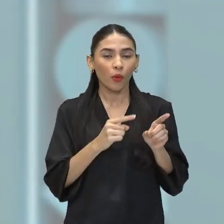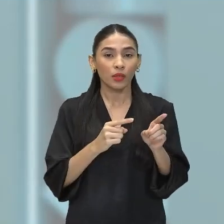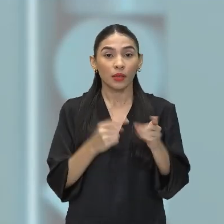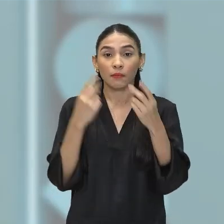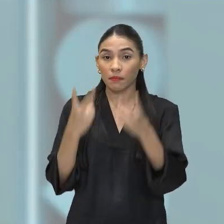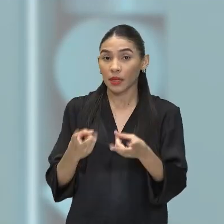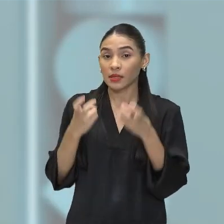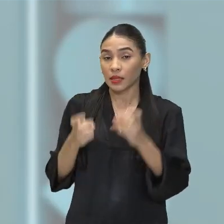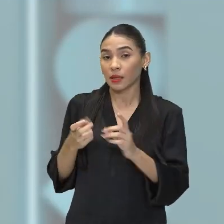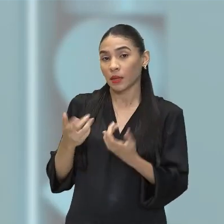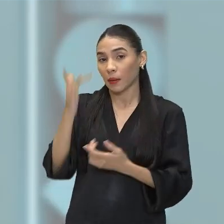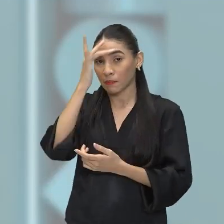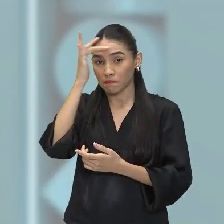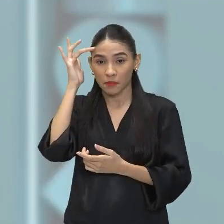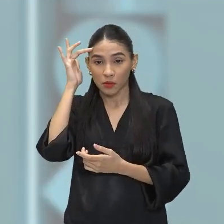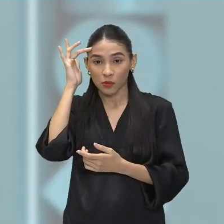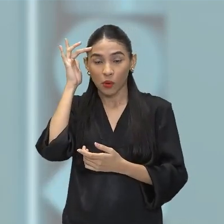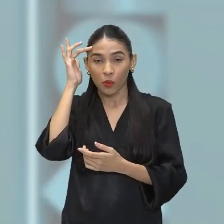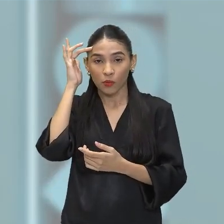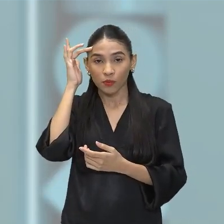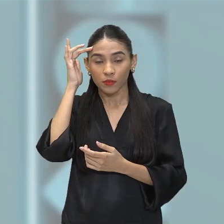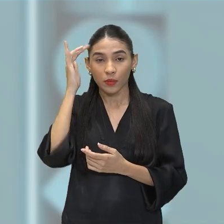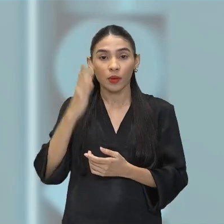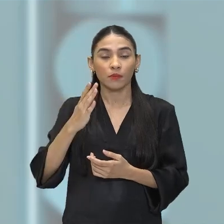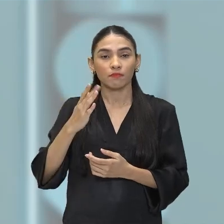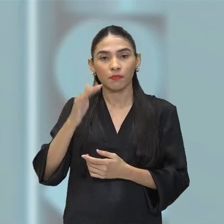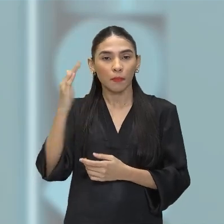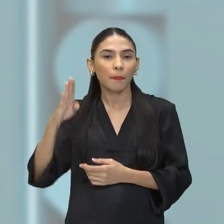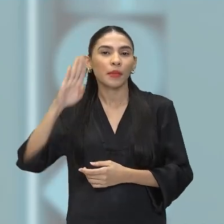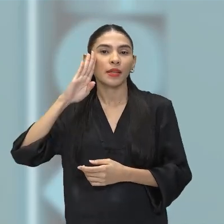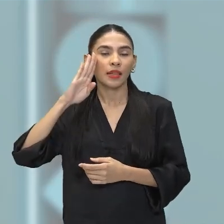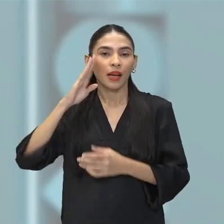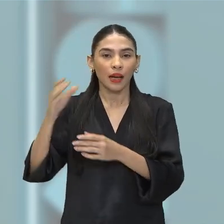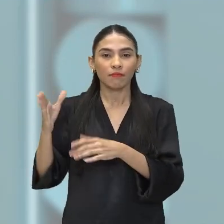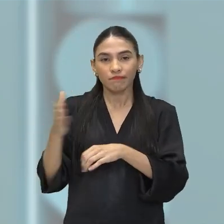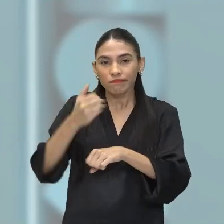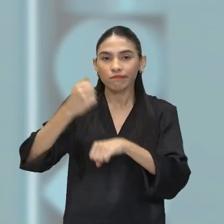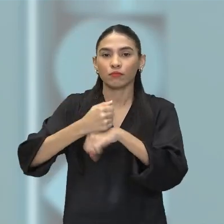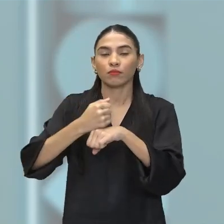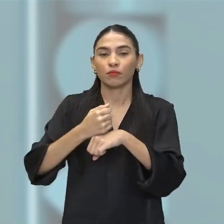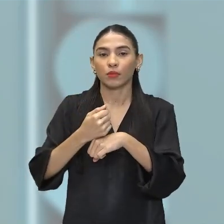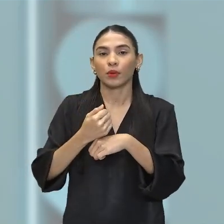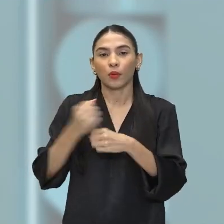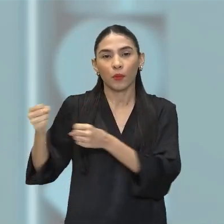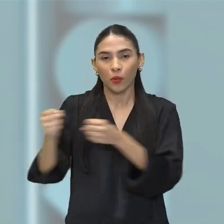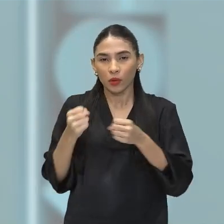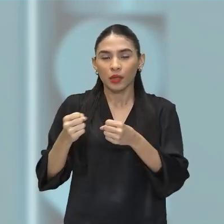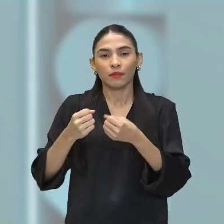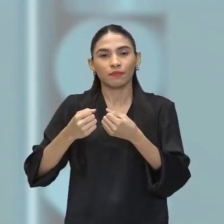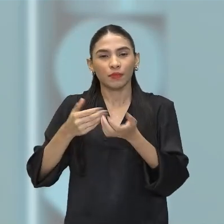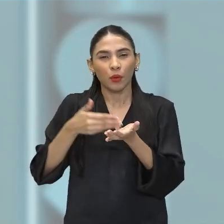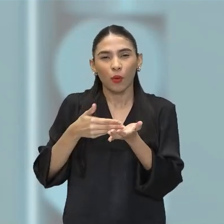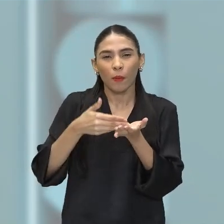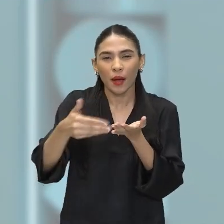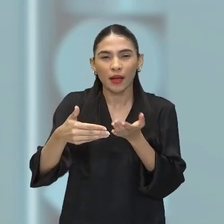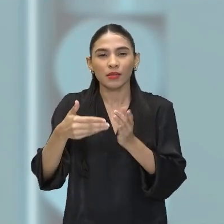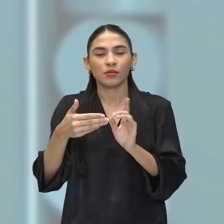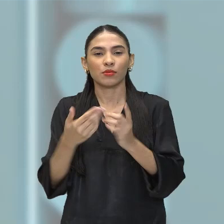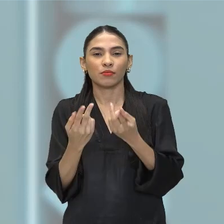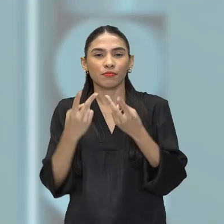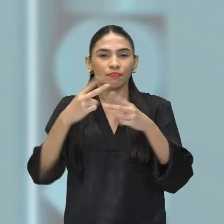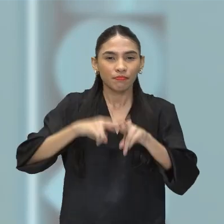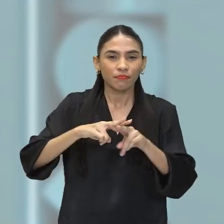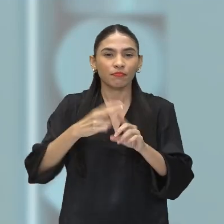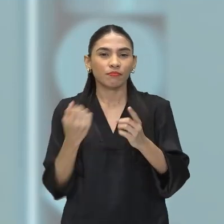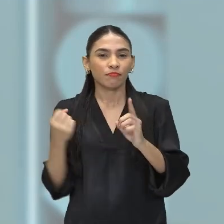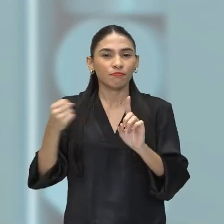ditadores, ou seja, os militares assumem o poder e começam a censurar a expressão, começam a